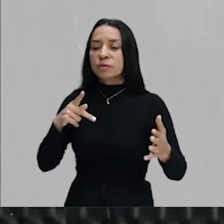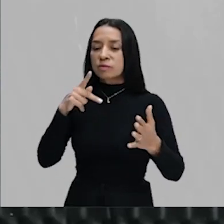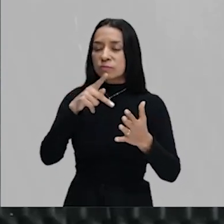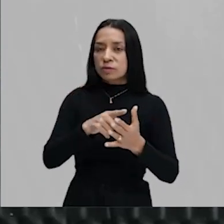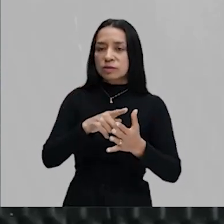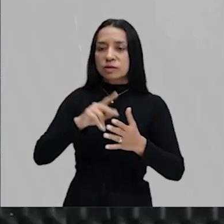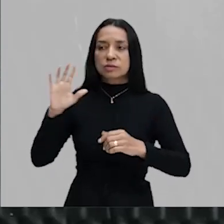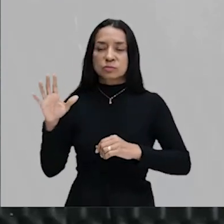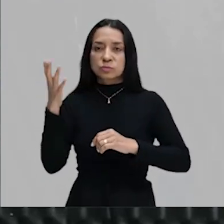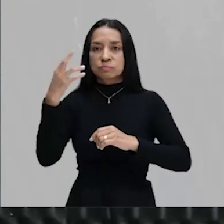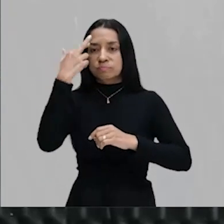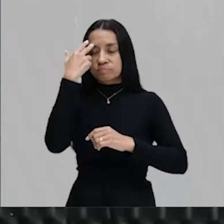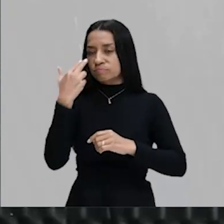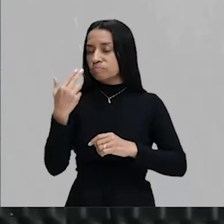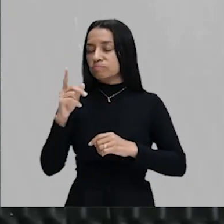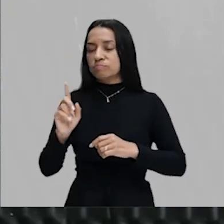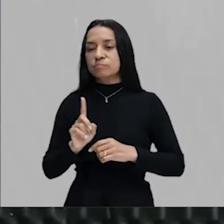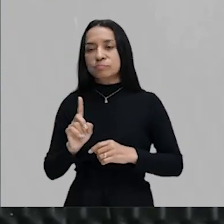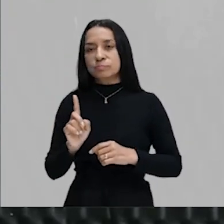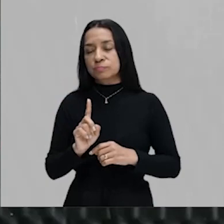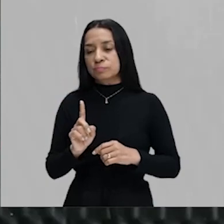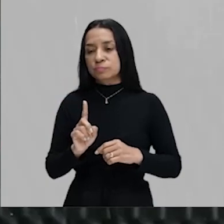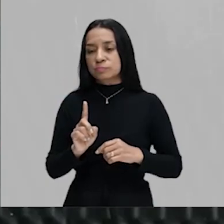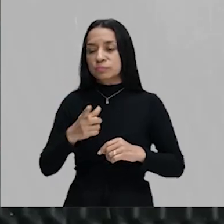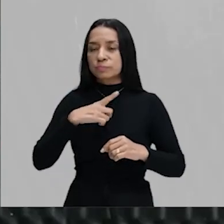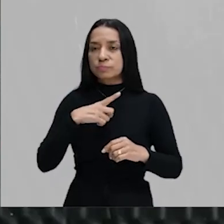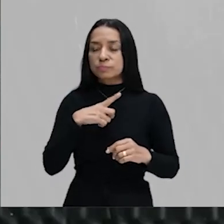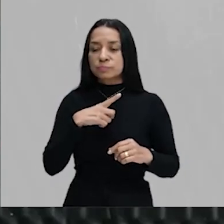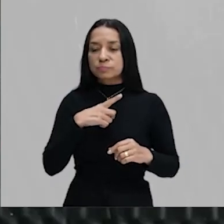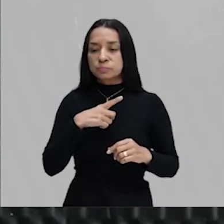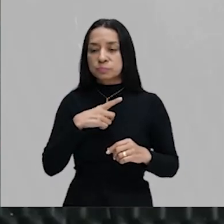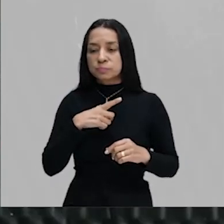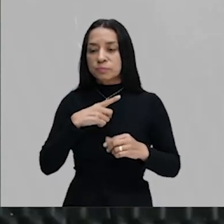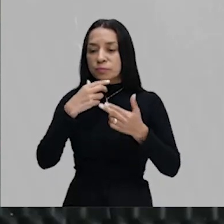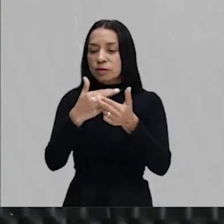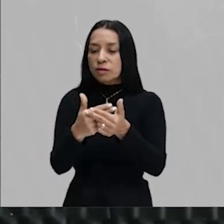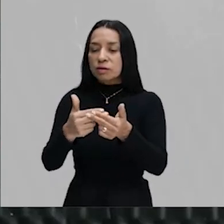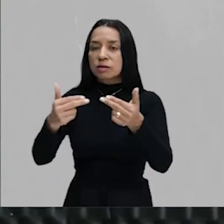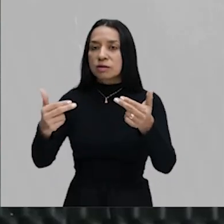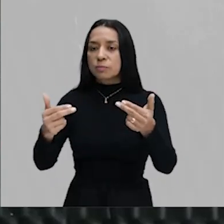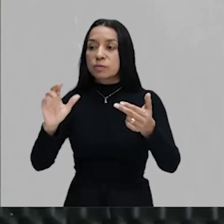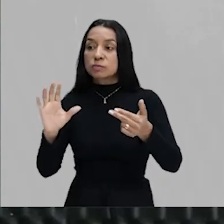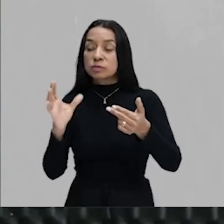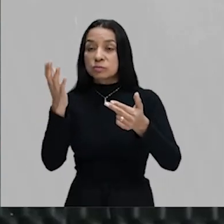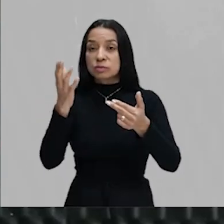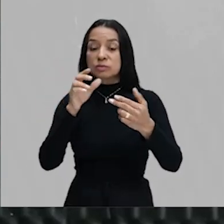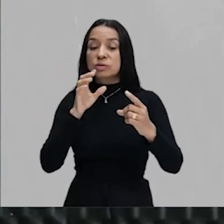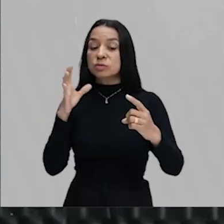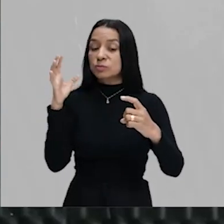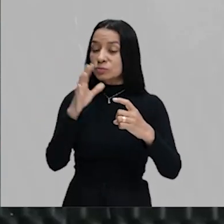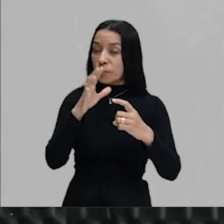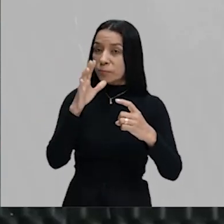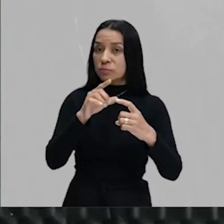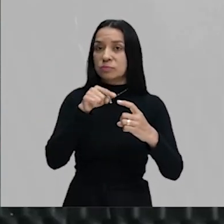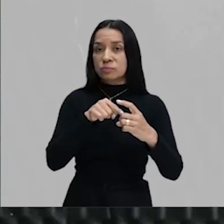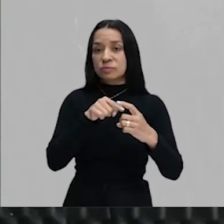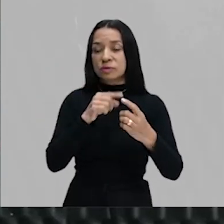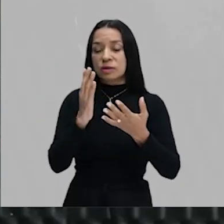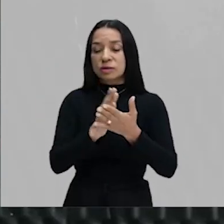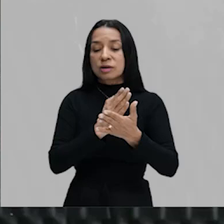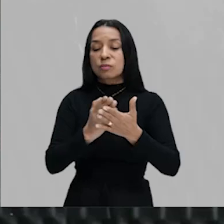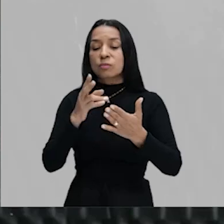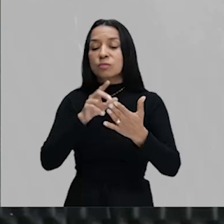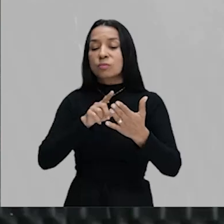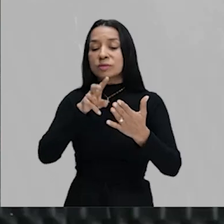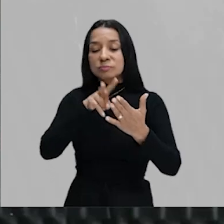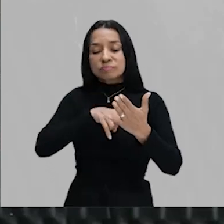verdades e acontecimentos históricos. Você tem elementos míticos em alguma dessas passagens bíblicas que